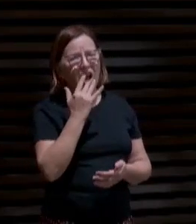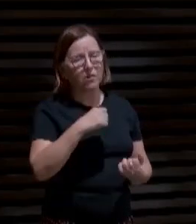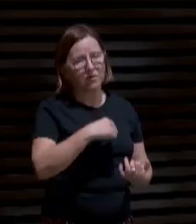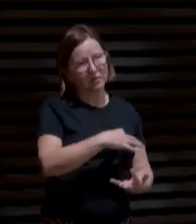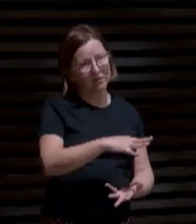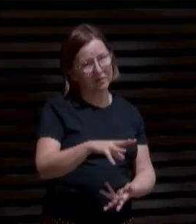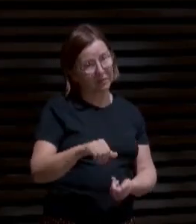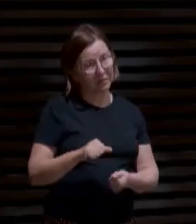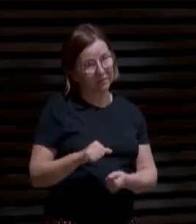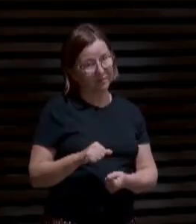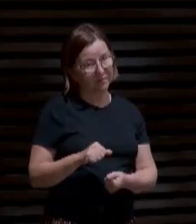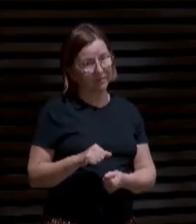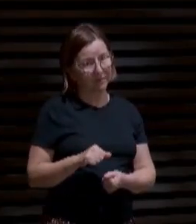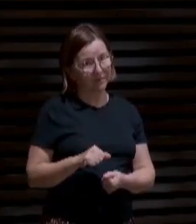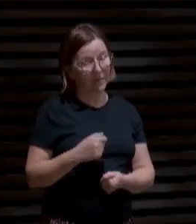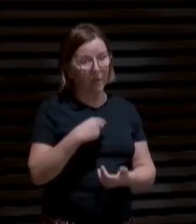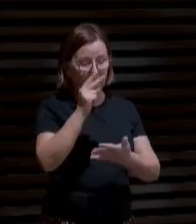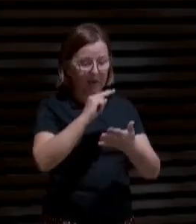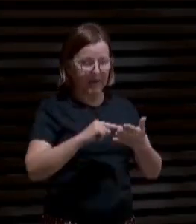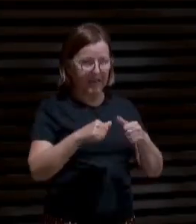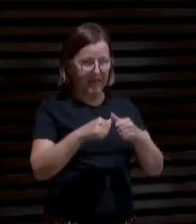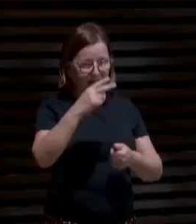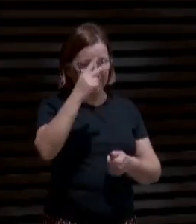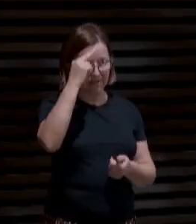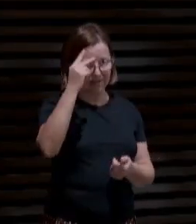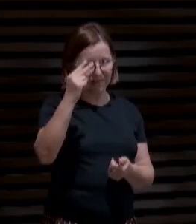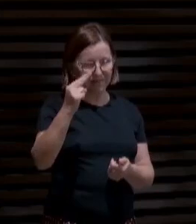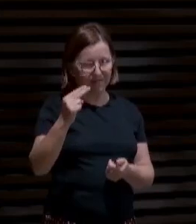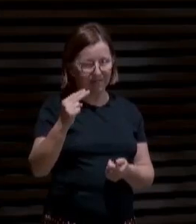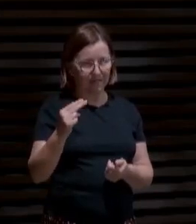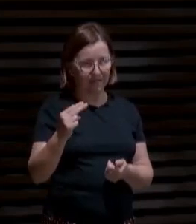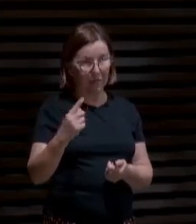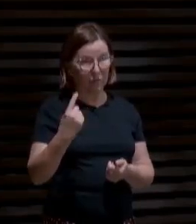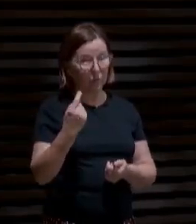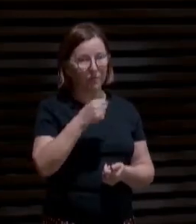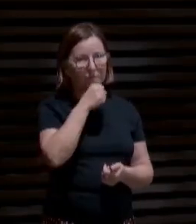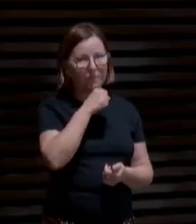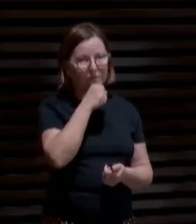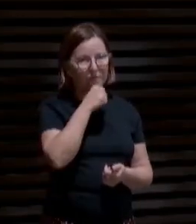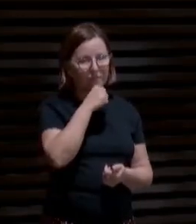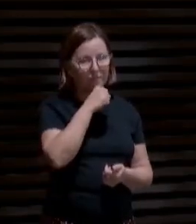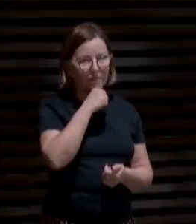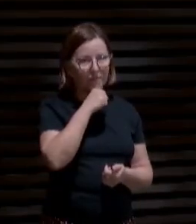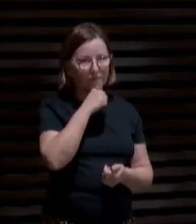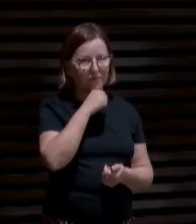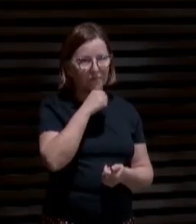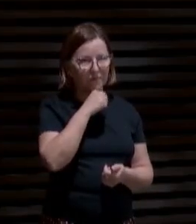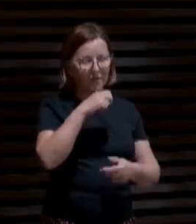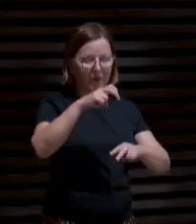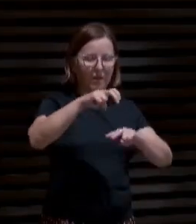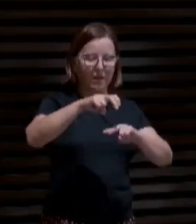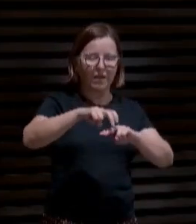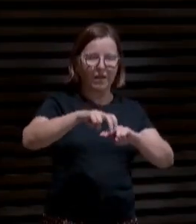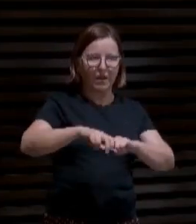Eu li esse artigo, essa história. Um ancião, ele descansava num banco de